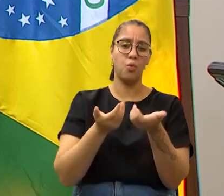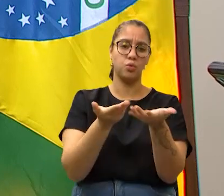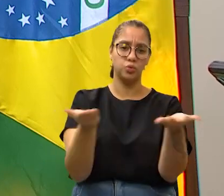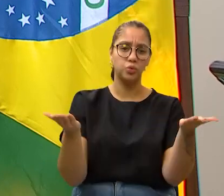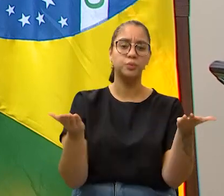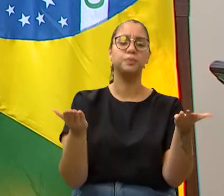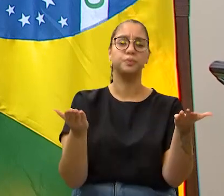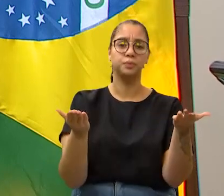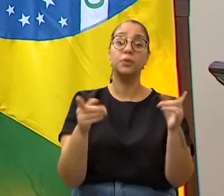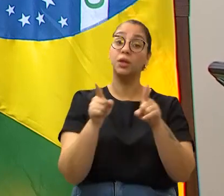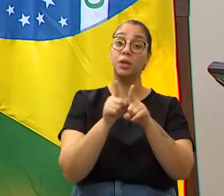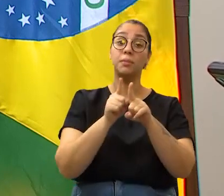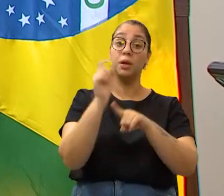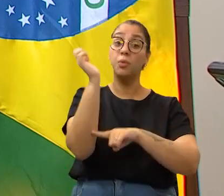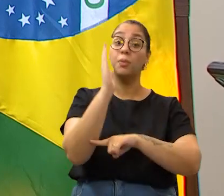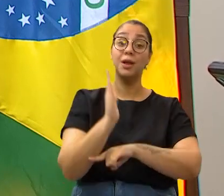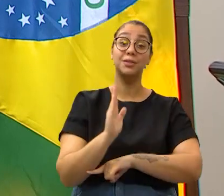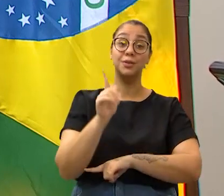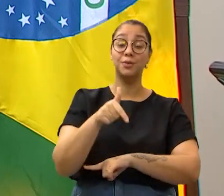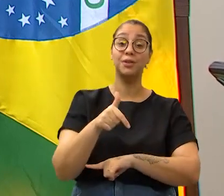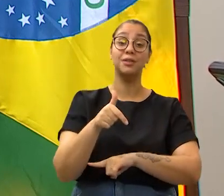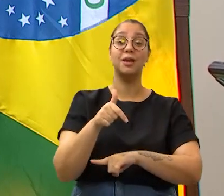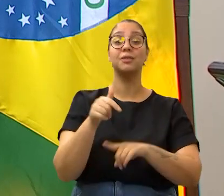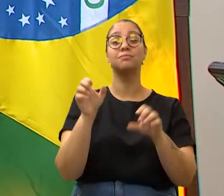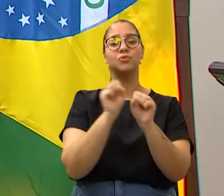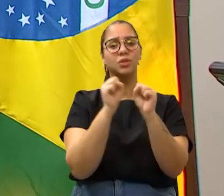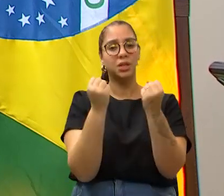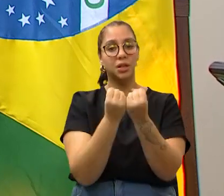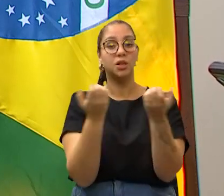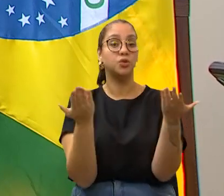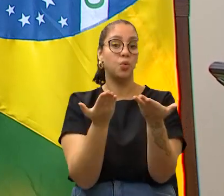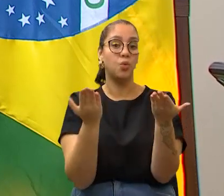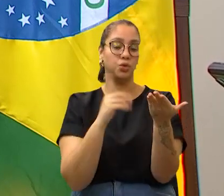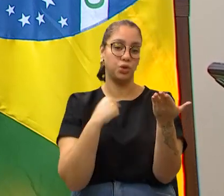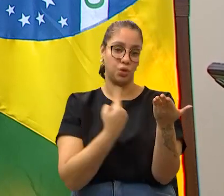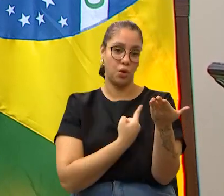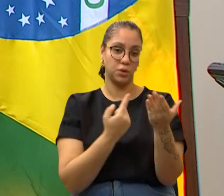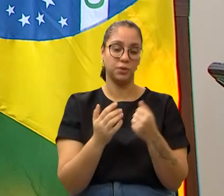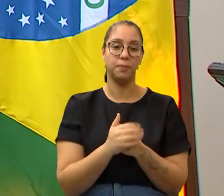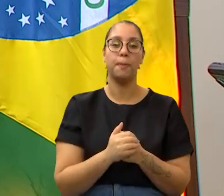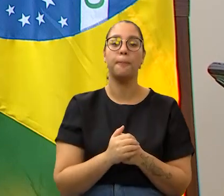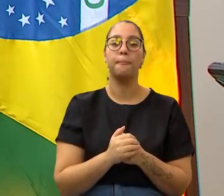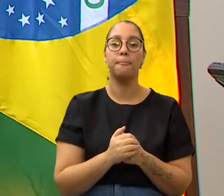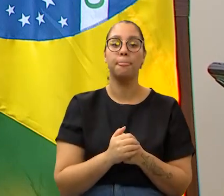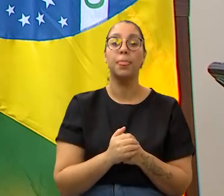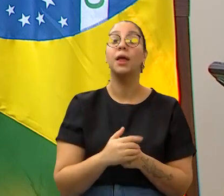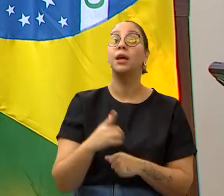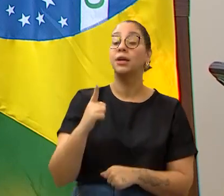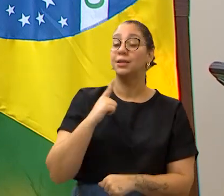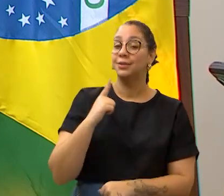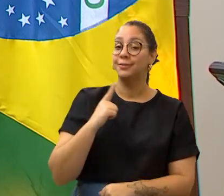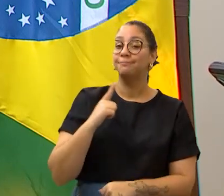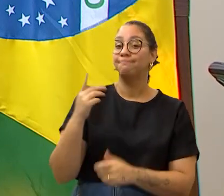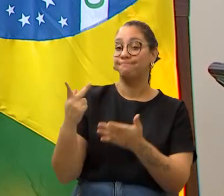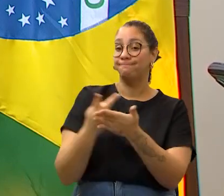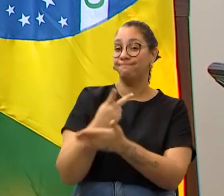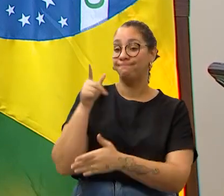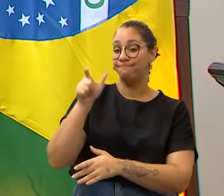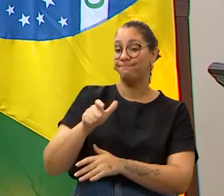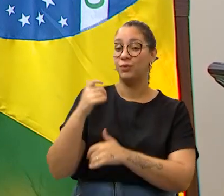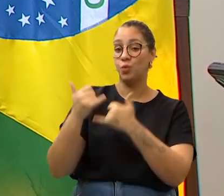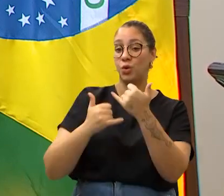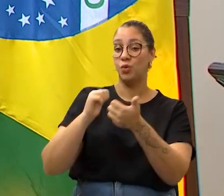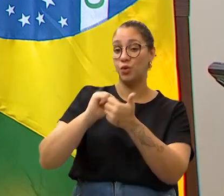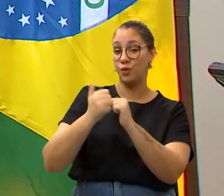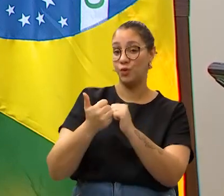inclusive para o Brasil, na construção da sociedade que nós somos hoje. Esse fato do Vinícius Júnior é lamentável e, mais